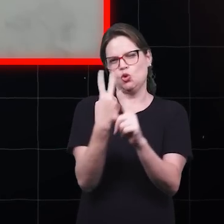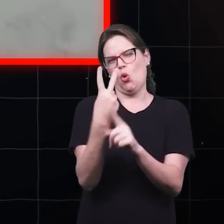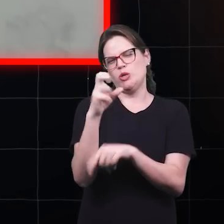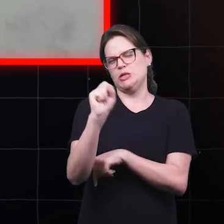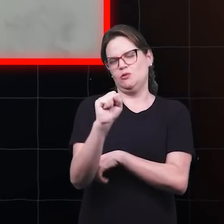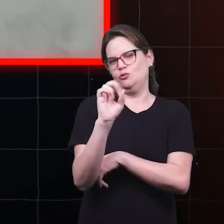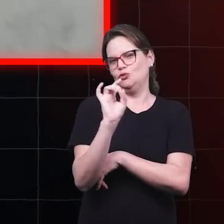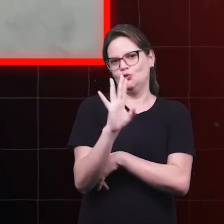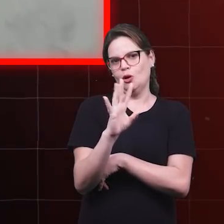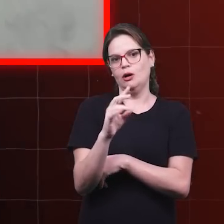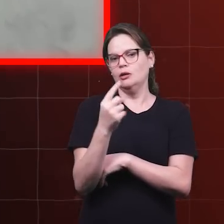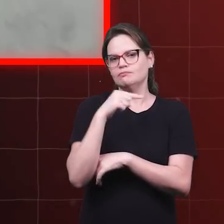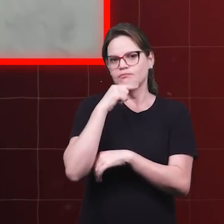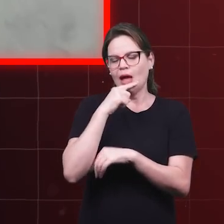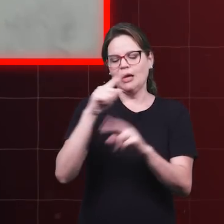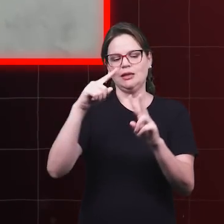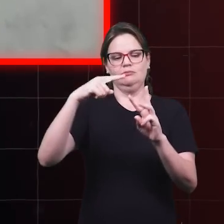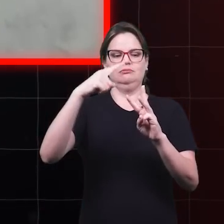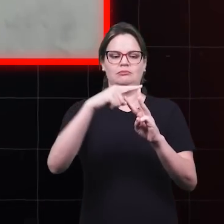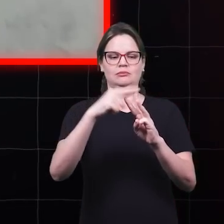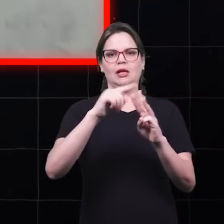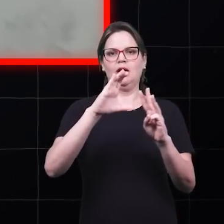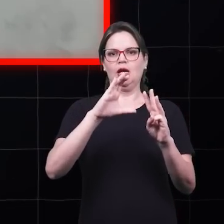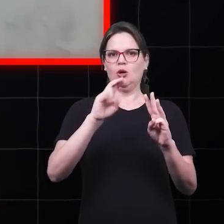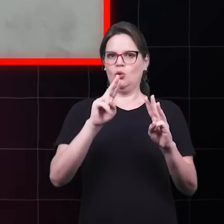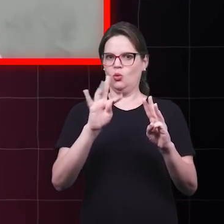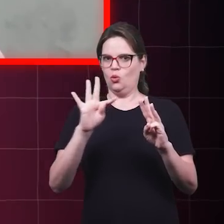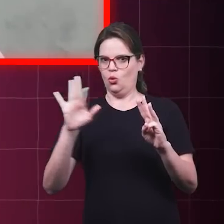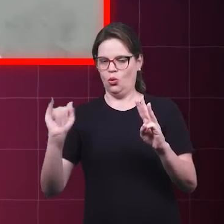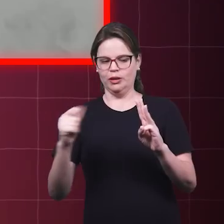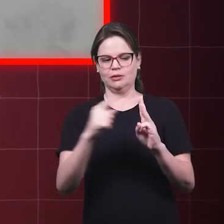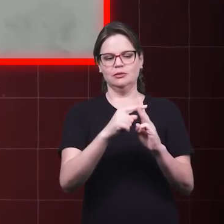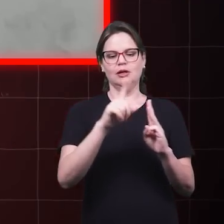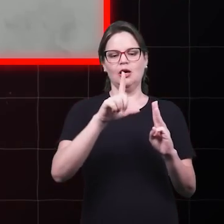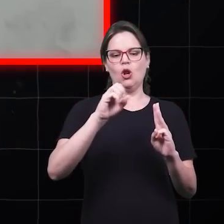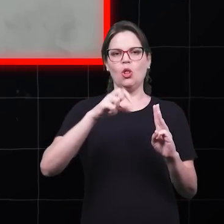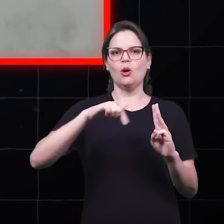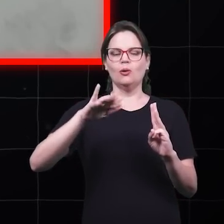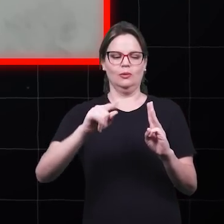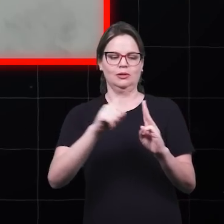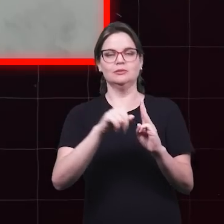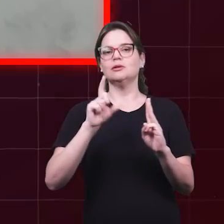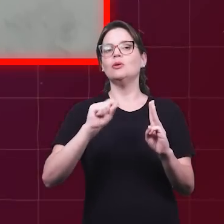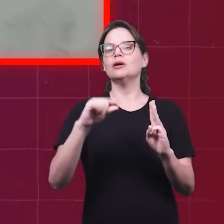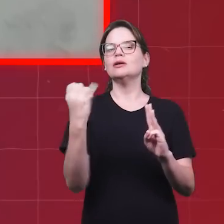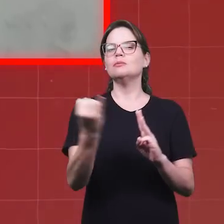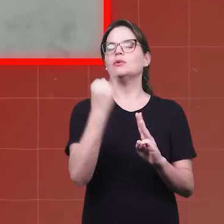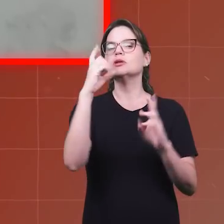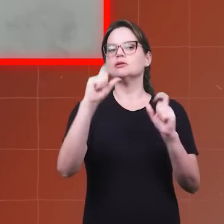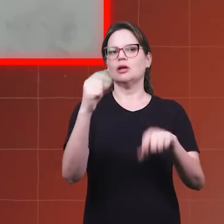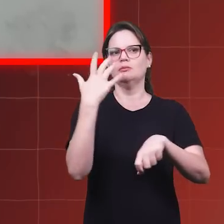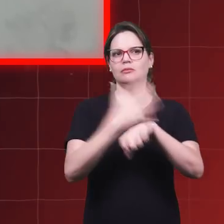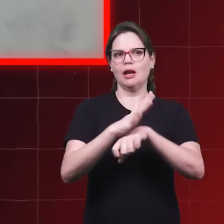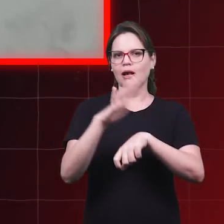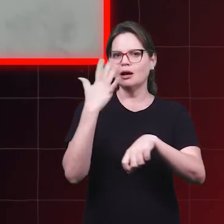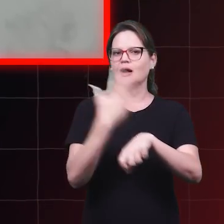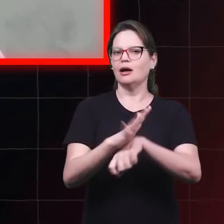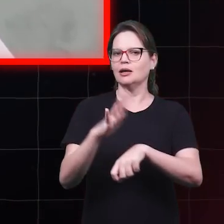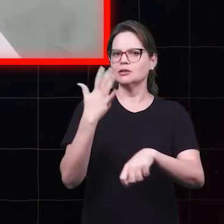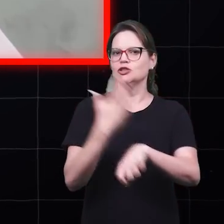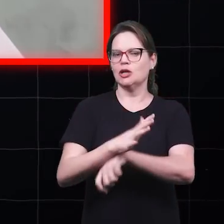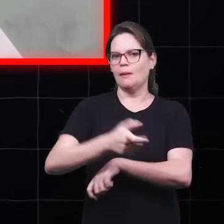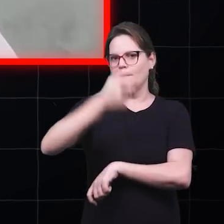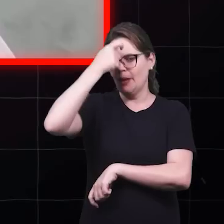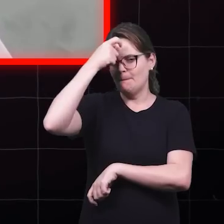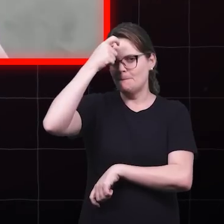já citei anteriormente. Então, o que é importante? Exercitarmos a nossa memória, porque ela também envelhece,